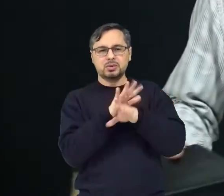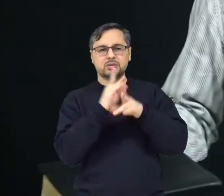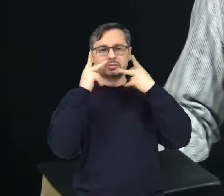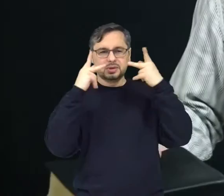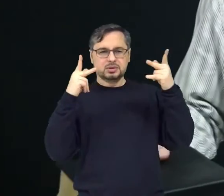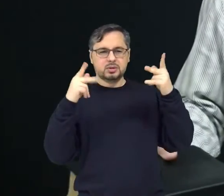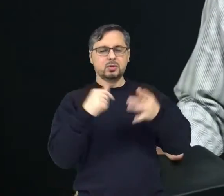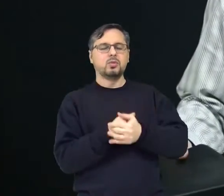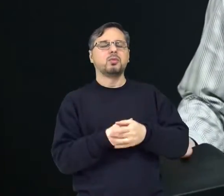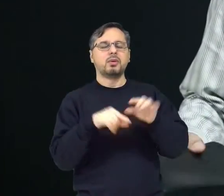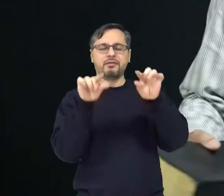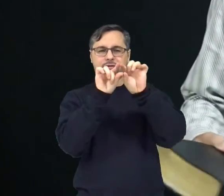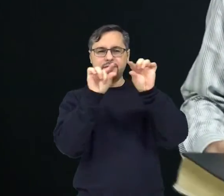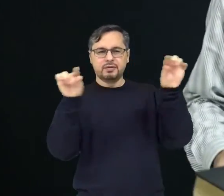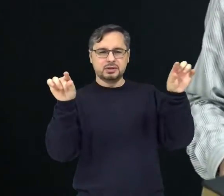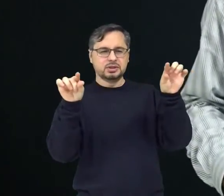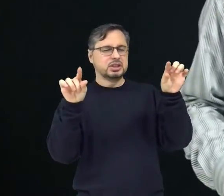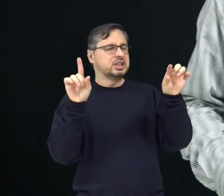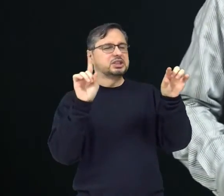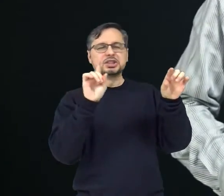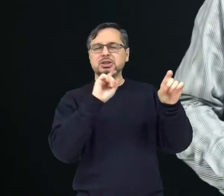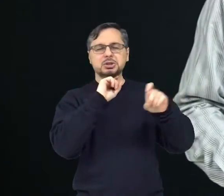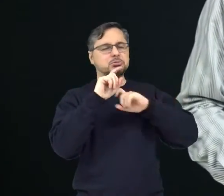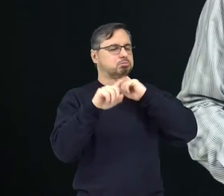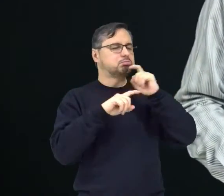não importa se a sua vida